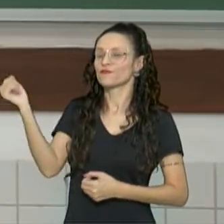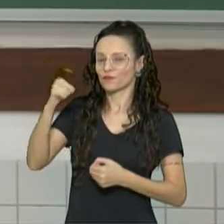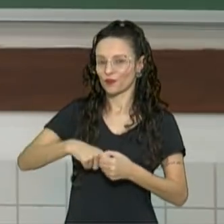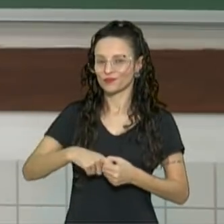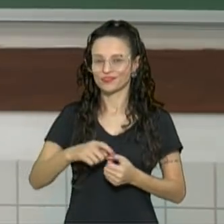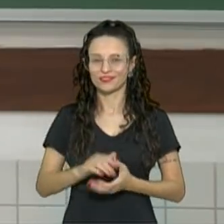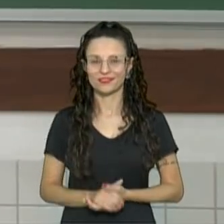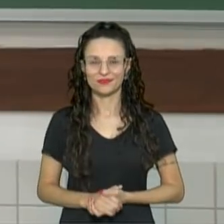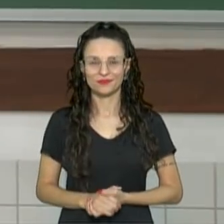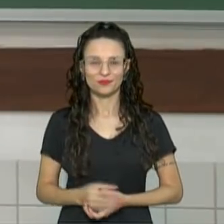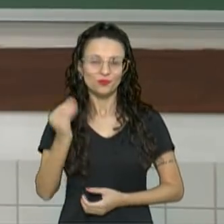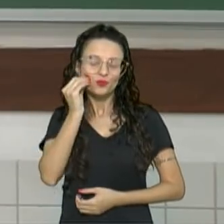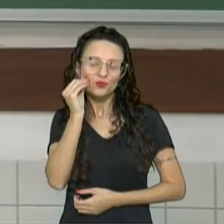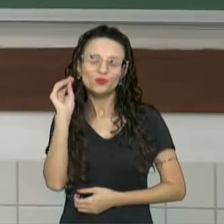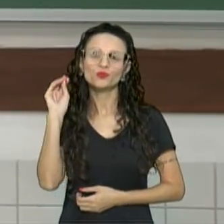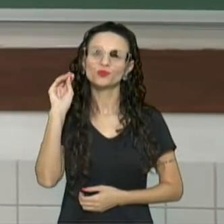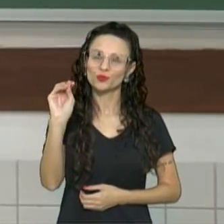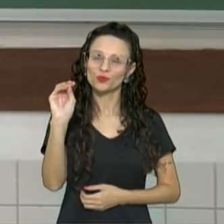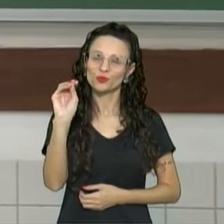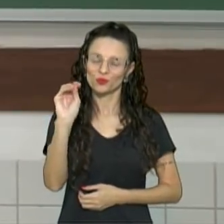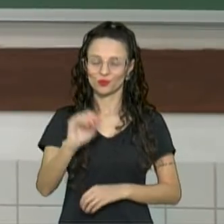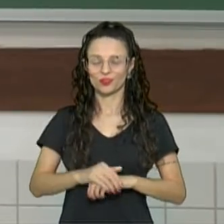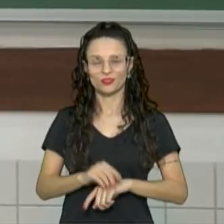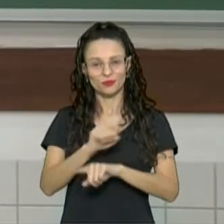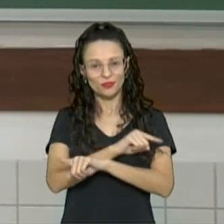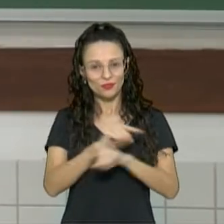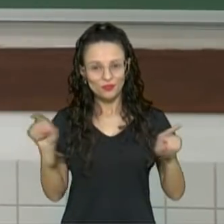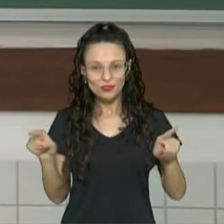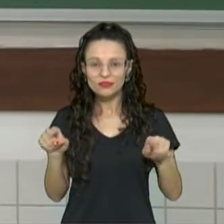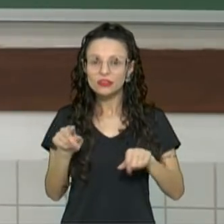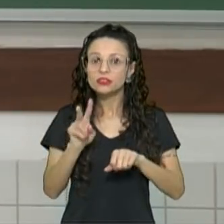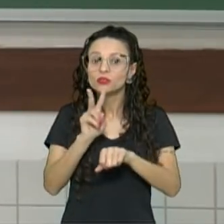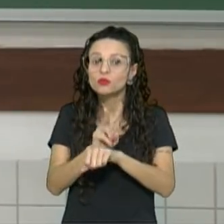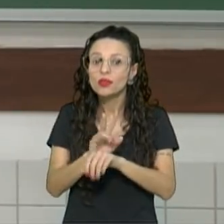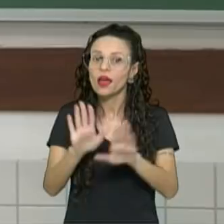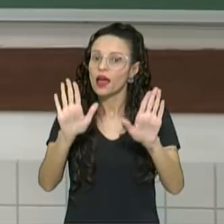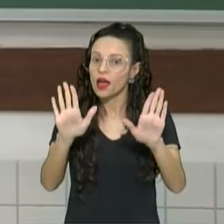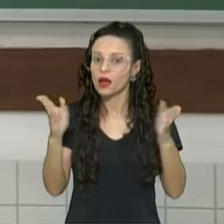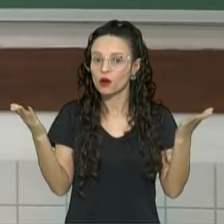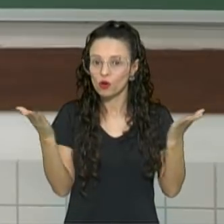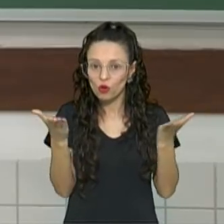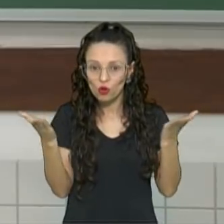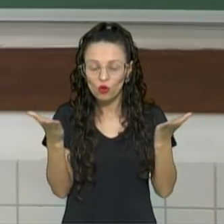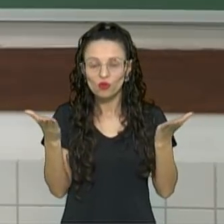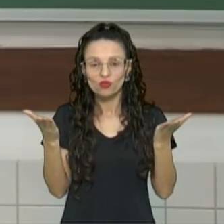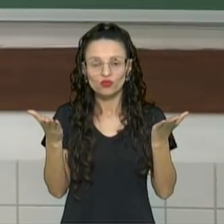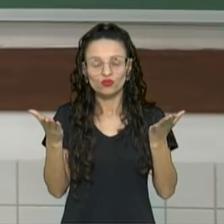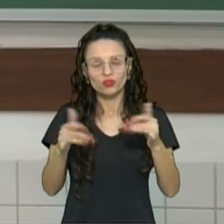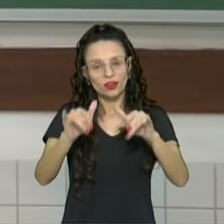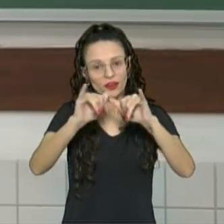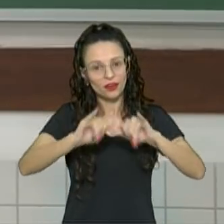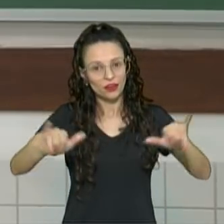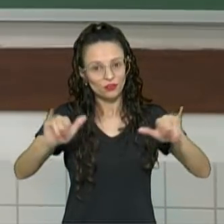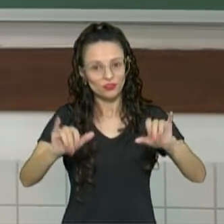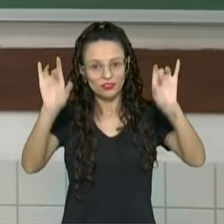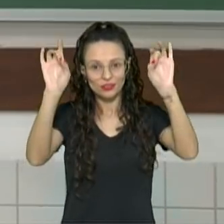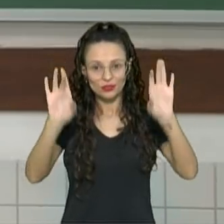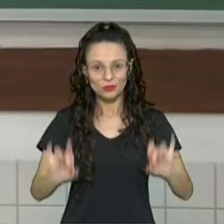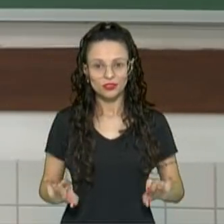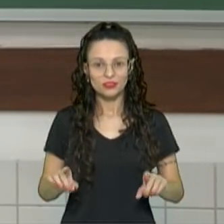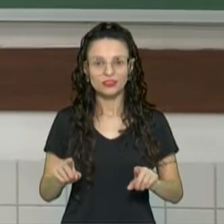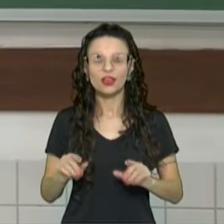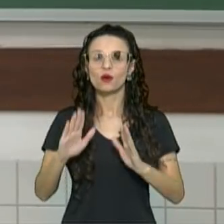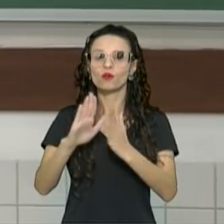volta. Beijo grande no coração de todos, se cuide. E hoje vai um recadinho especial, né, para